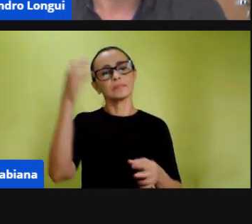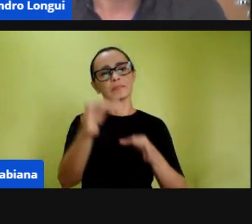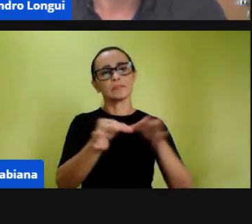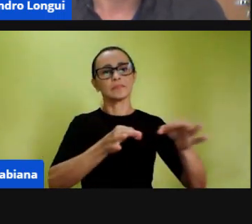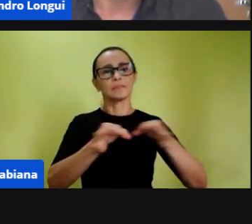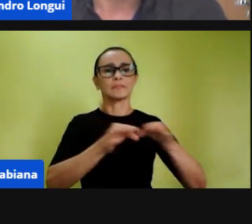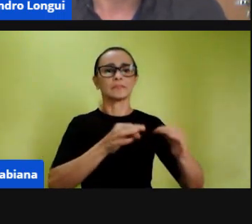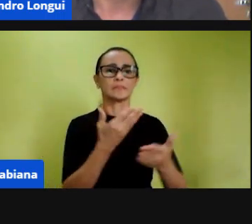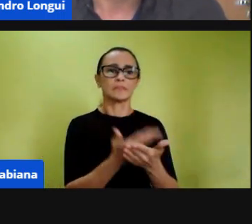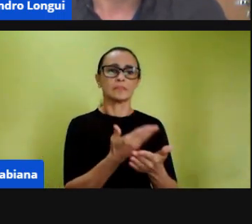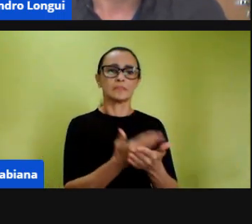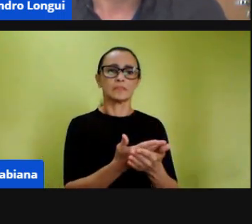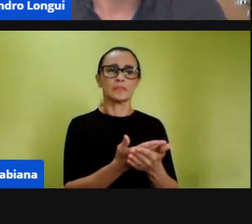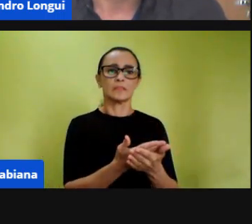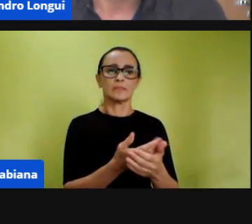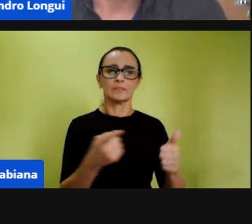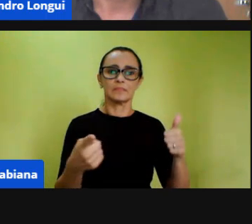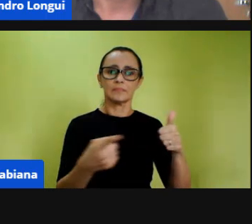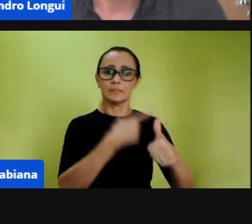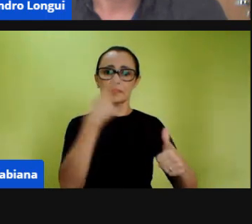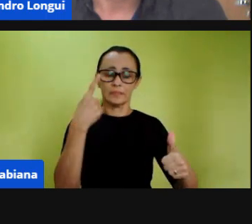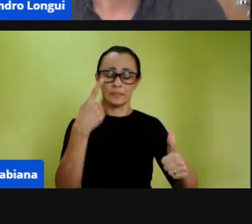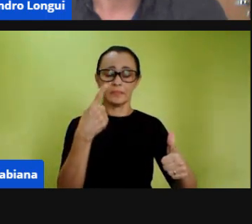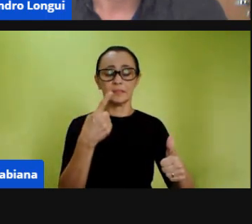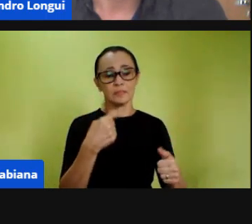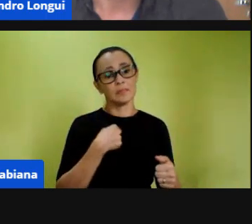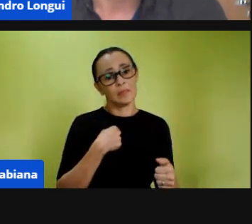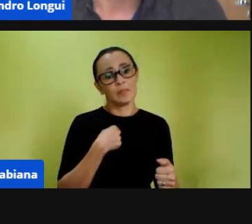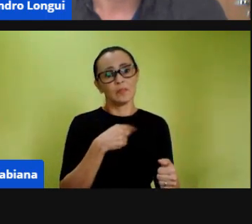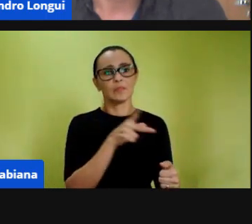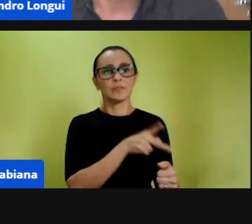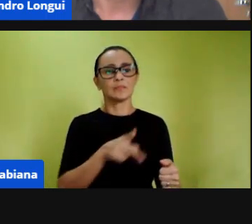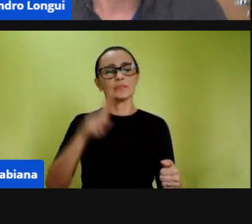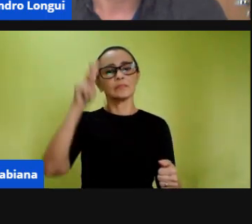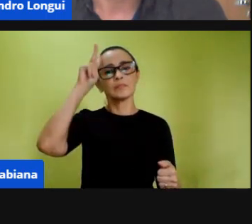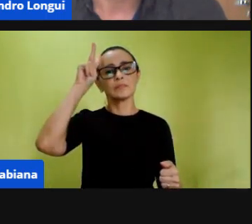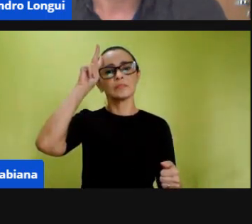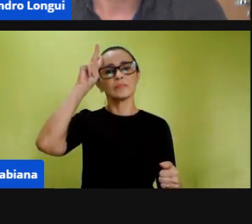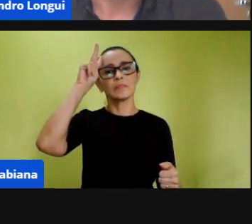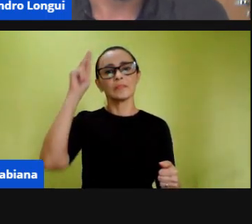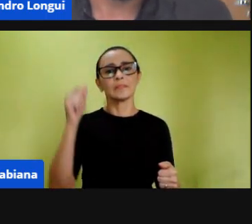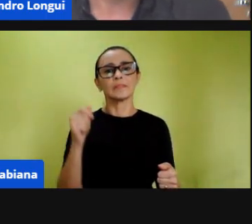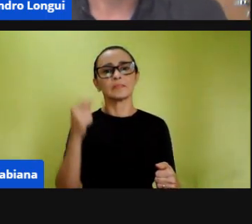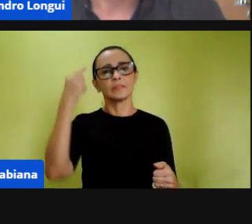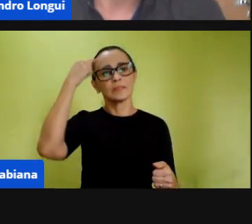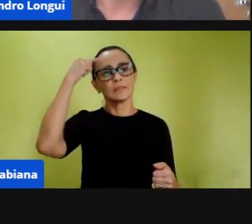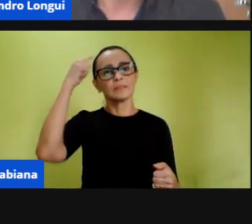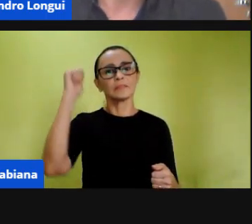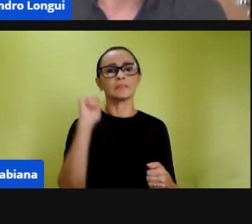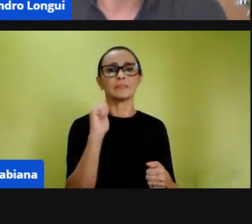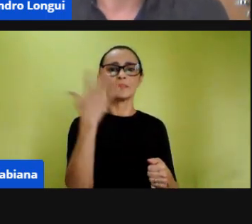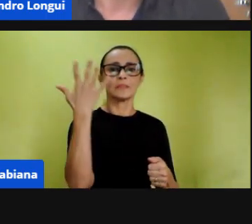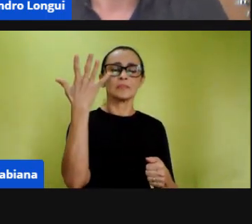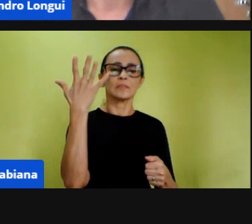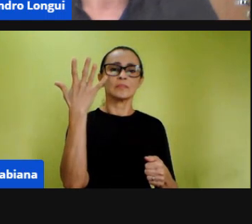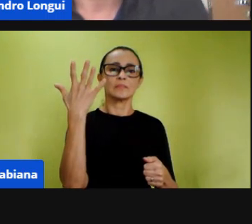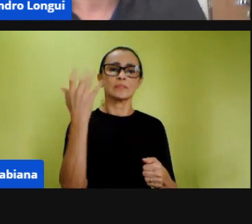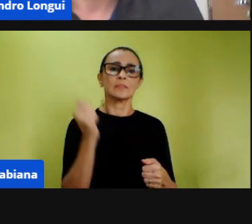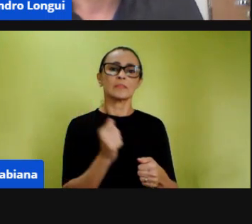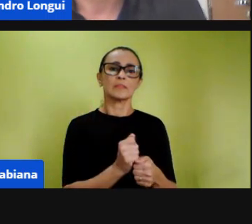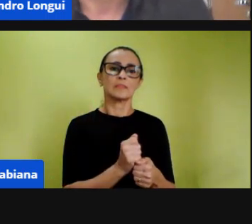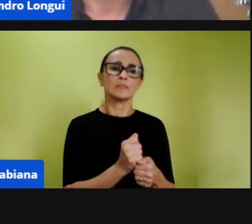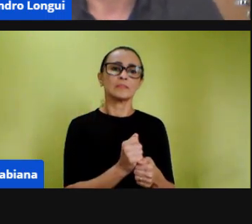primeiro lugar, enquanto professor de história, nós temos que analisar que ela ocorre em diferentes tempos históricos,